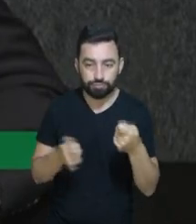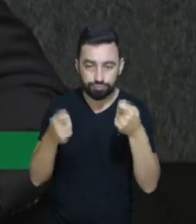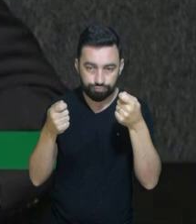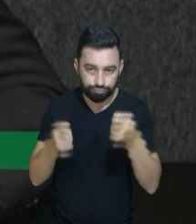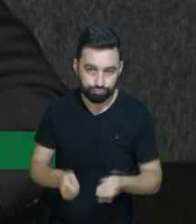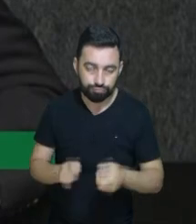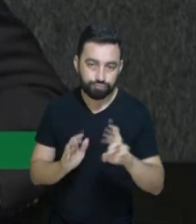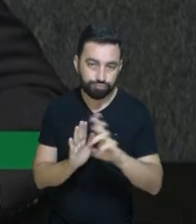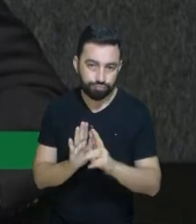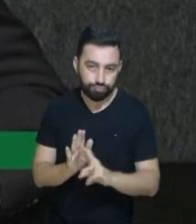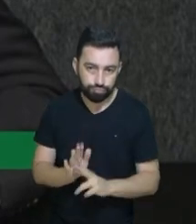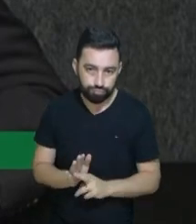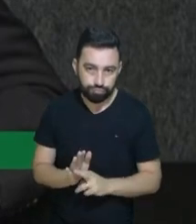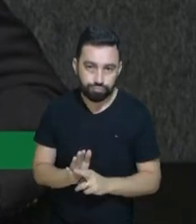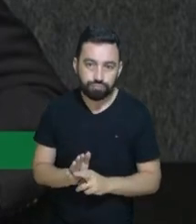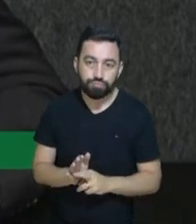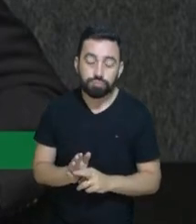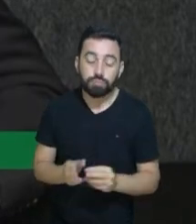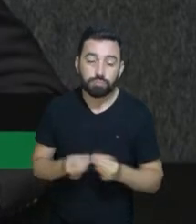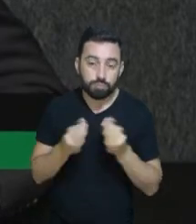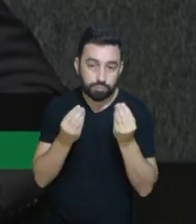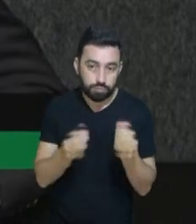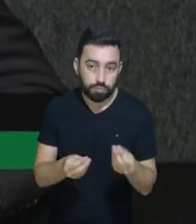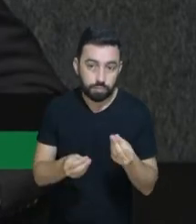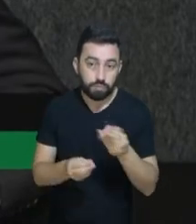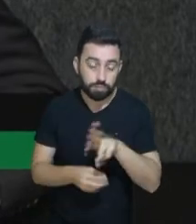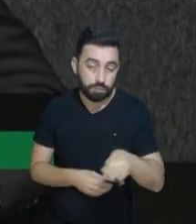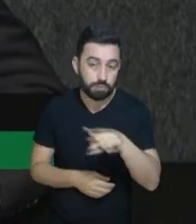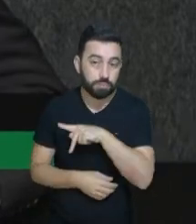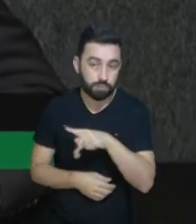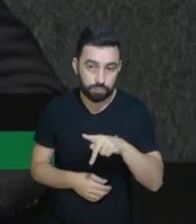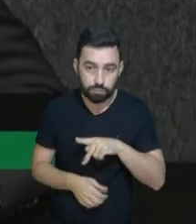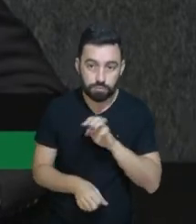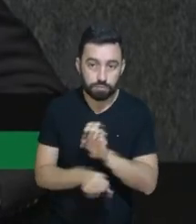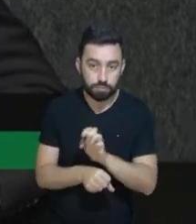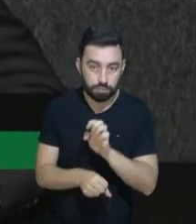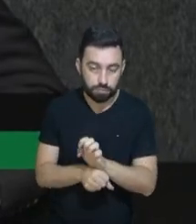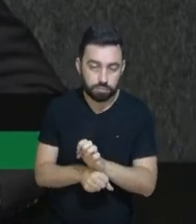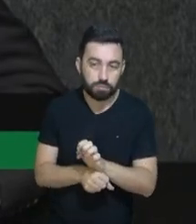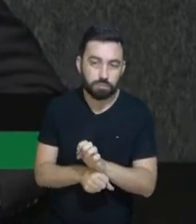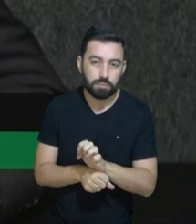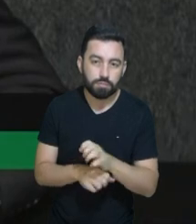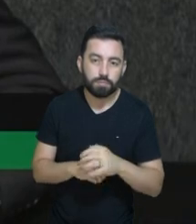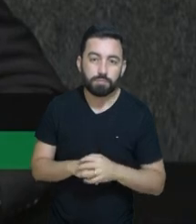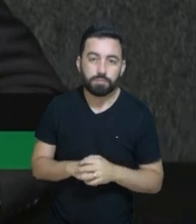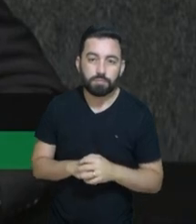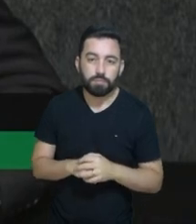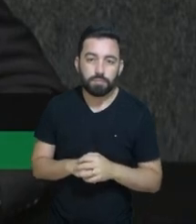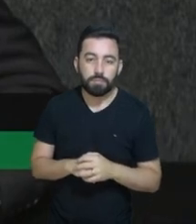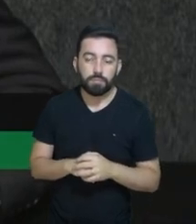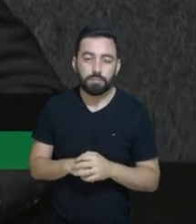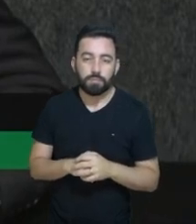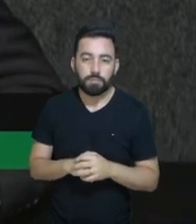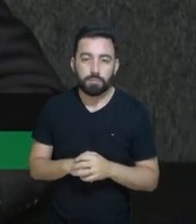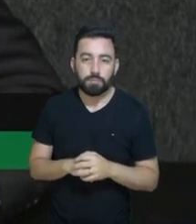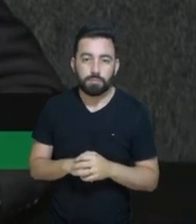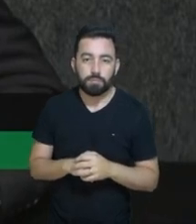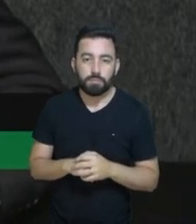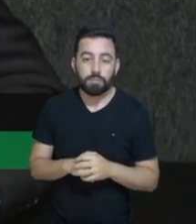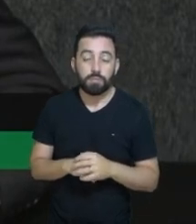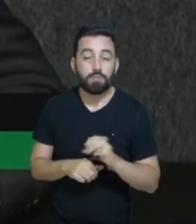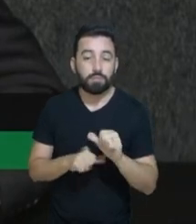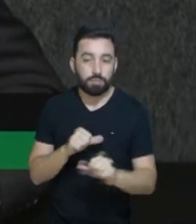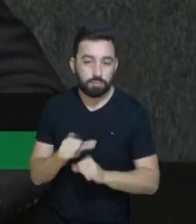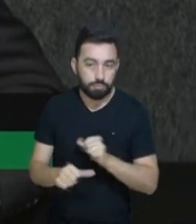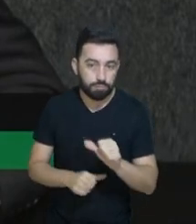normativos que concede o título de utilidade pública Estadual no âmbito do Estado de Santa Catarina eh para alterar